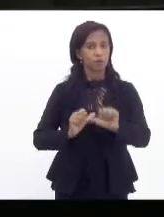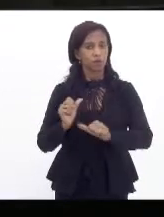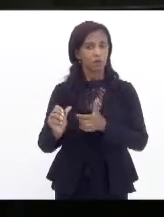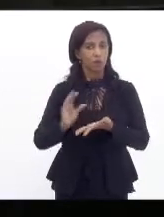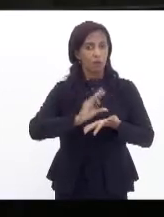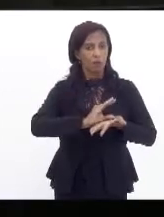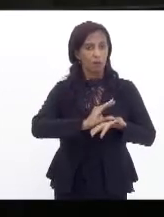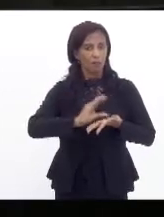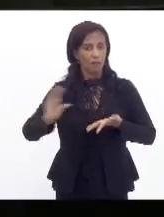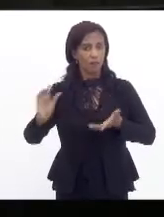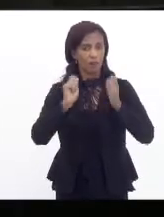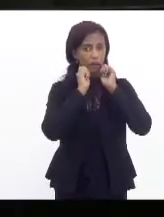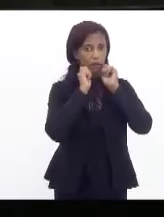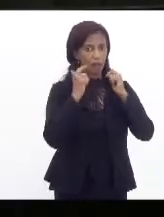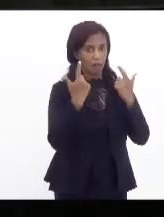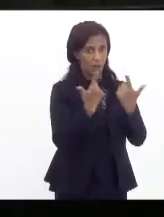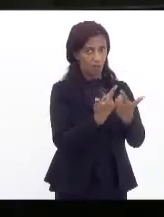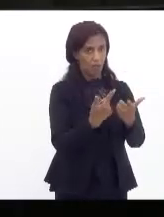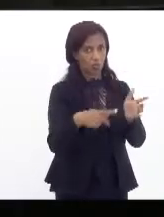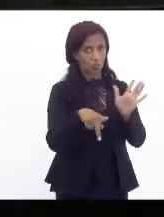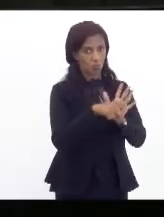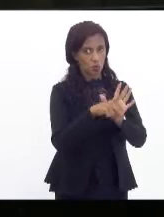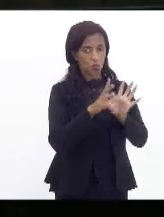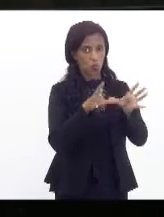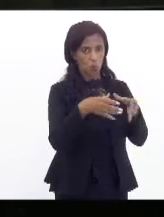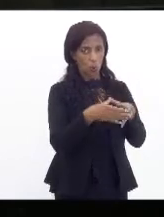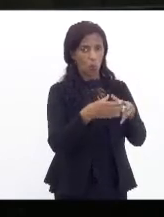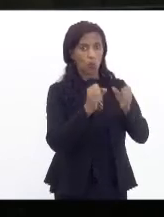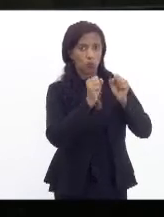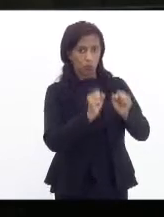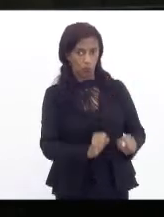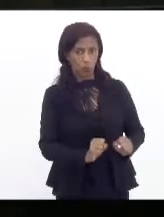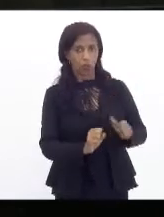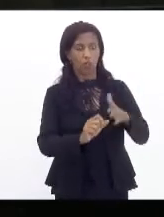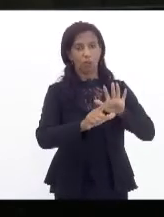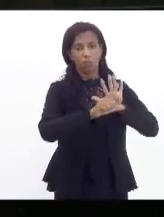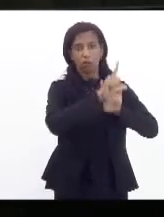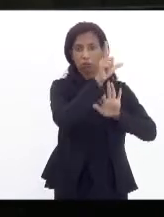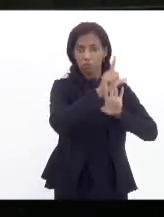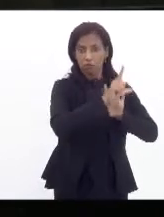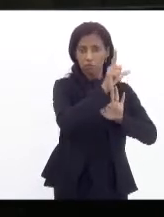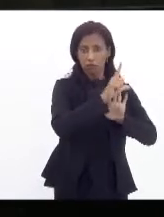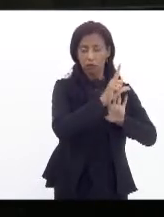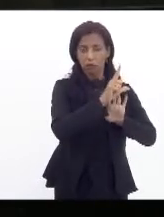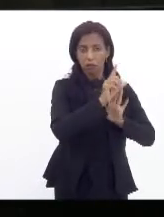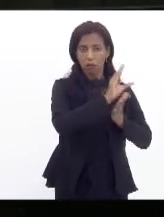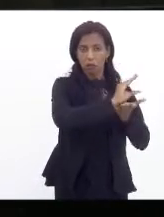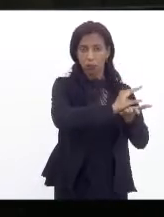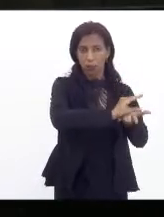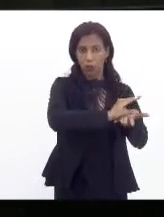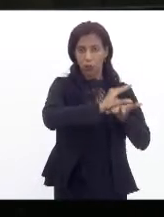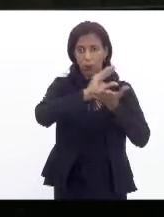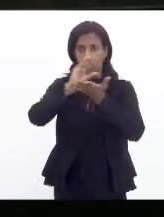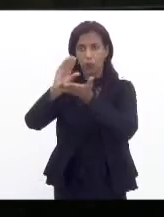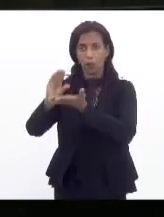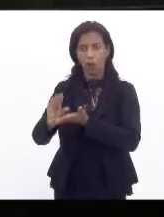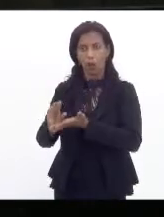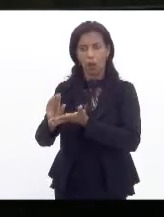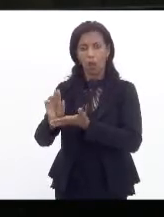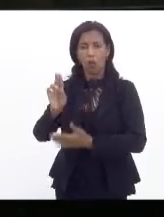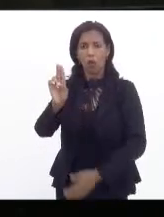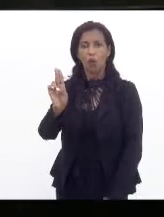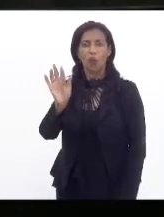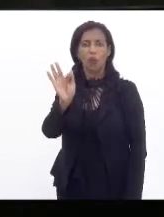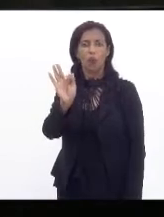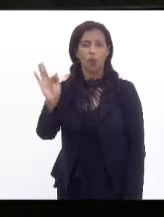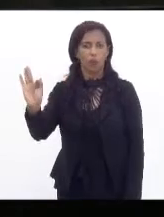recurso da Assembleia Legislativa, do Poder Legislativo, para a Universidade